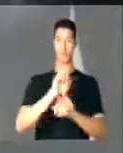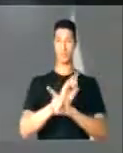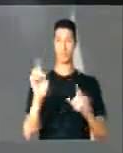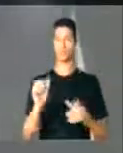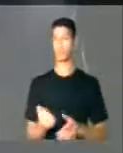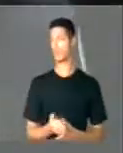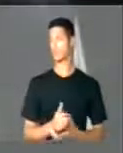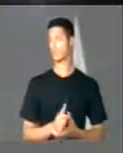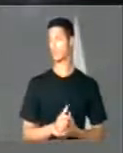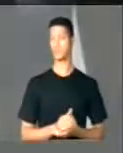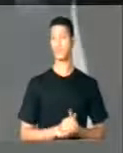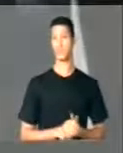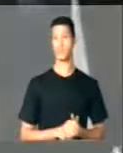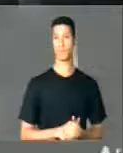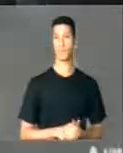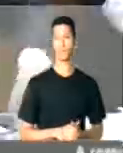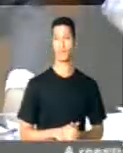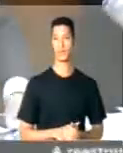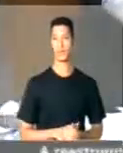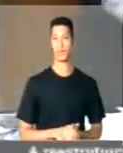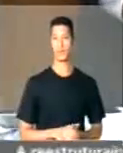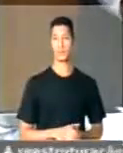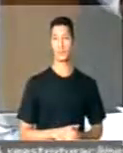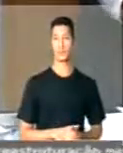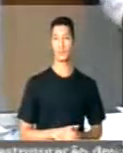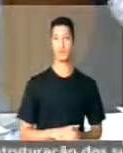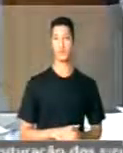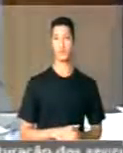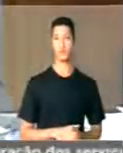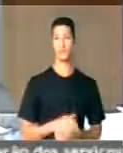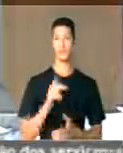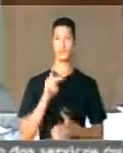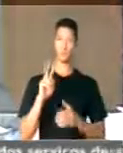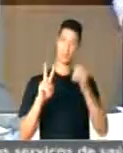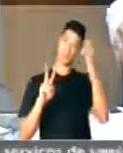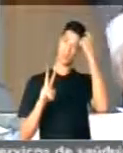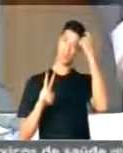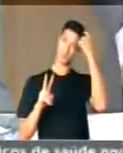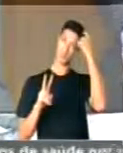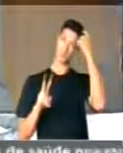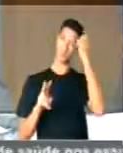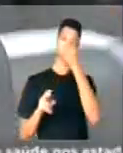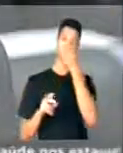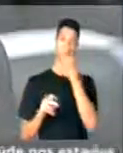não. PMB. Como voto PV. PMB. Senhor presidente.